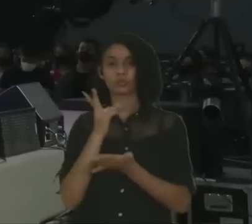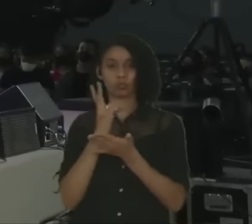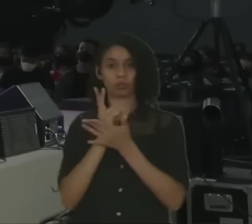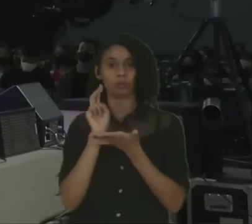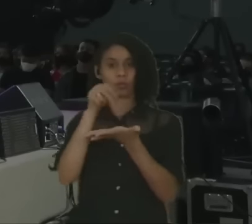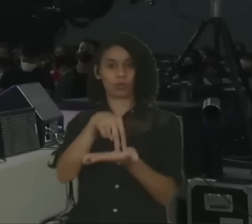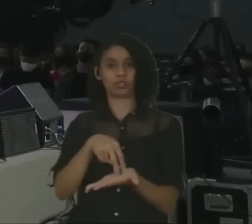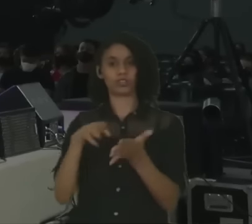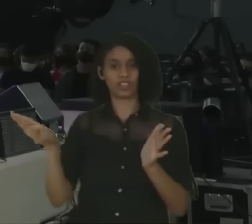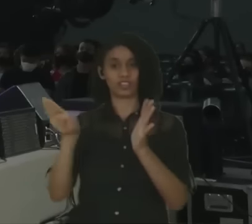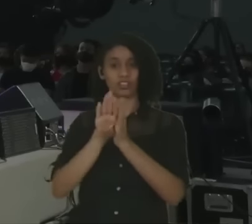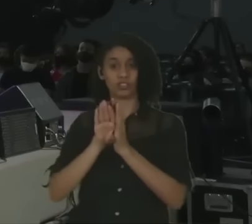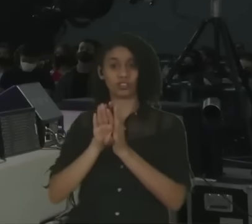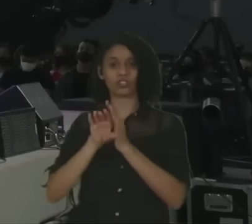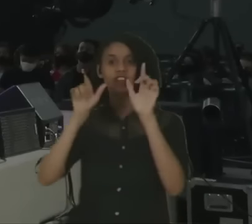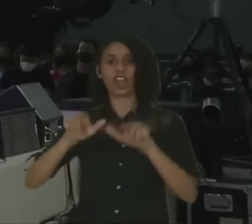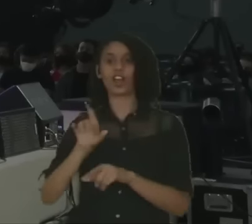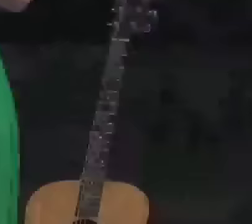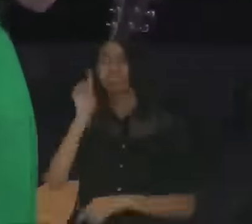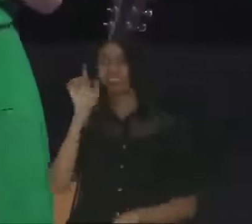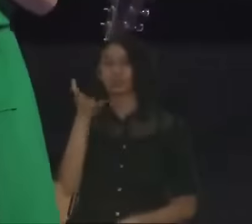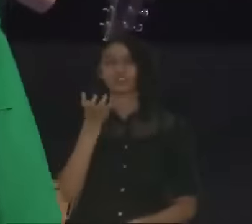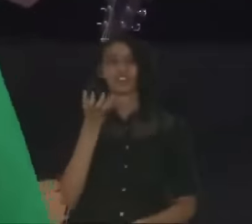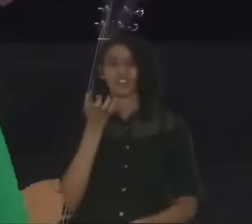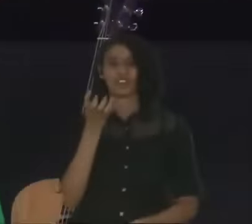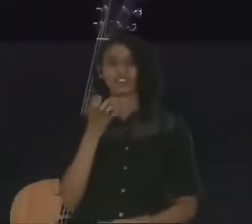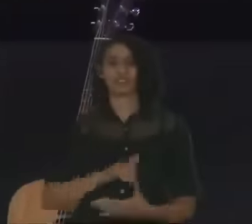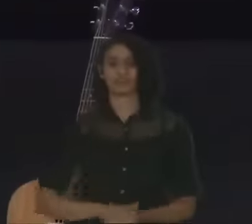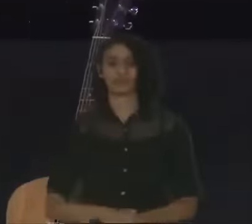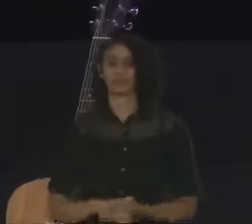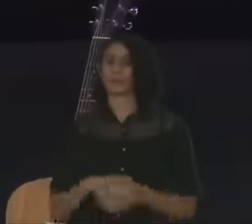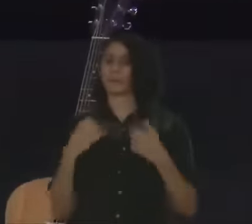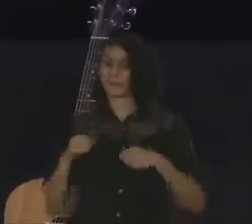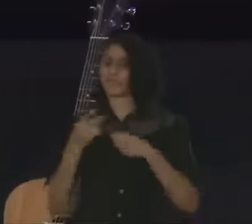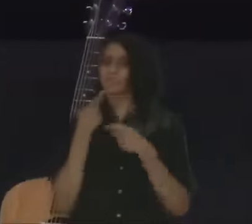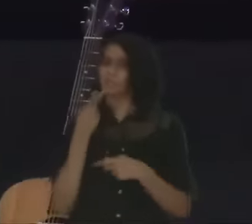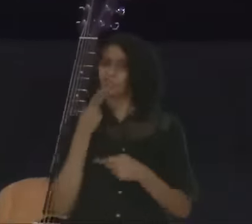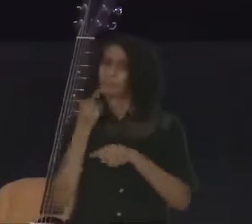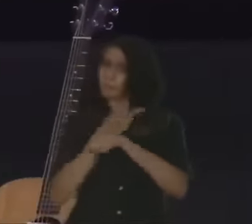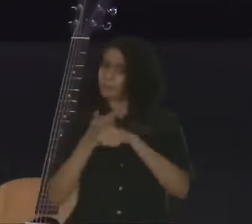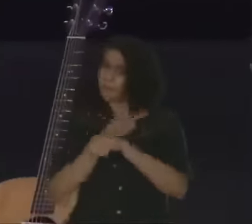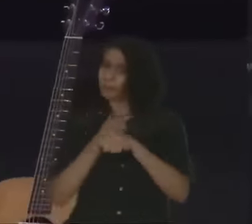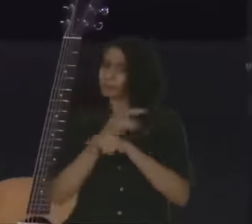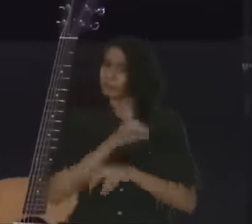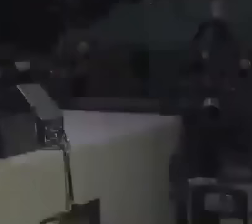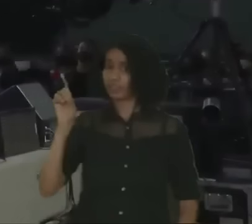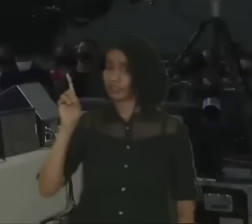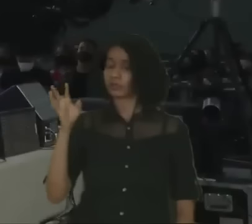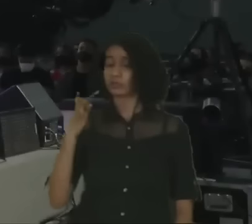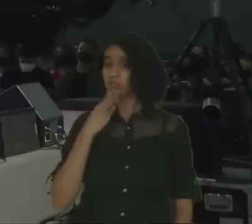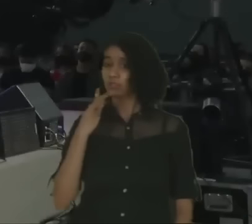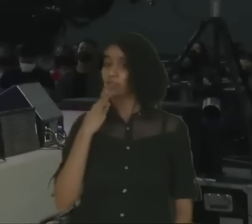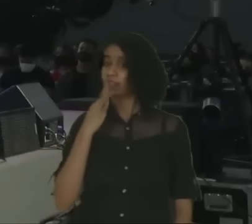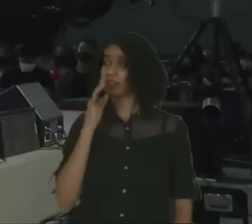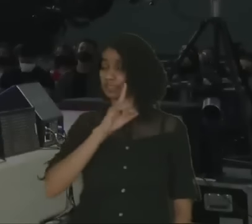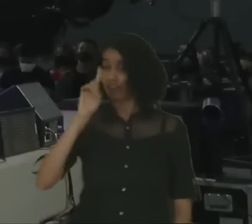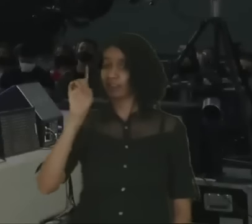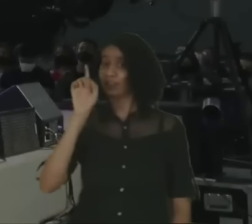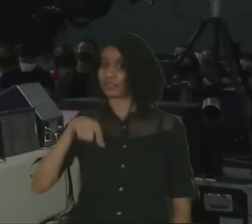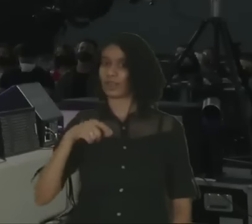que Deus Sonhou eu preciso te dizer buscar a Deus e conhecer a Deus é o tesouro mais